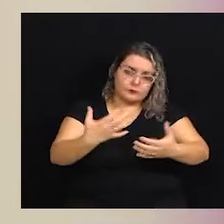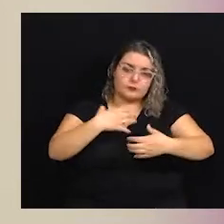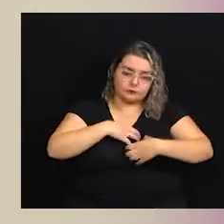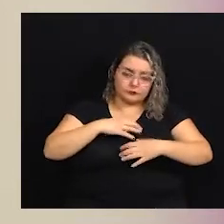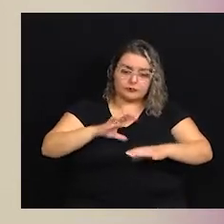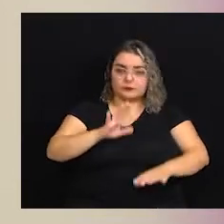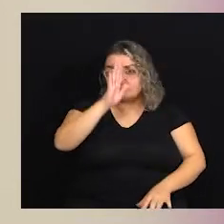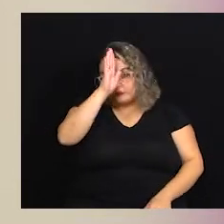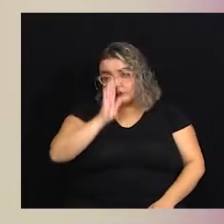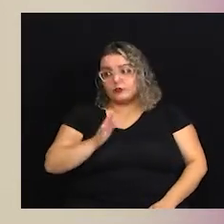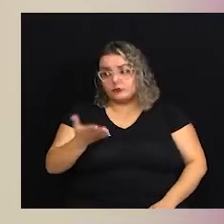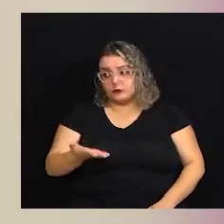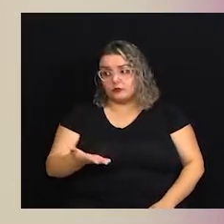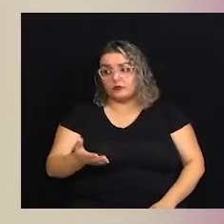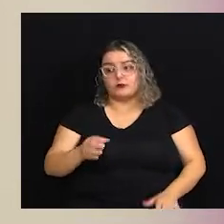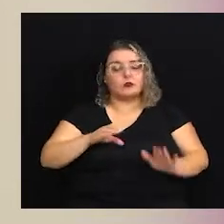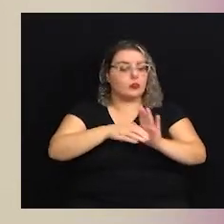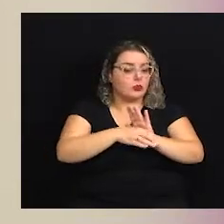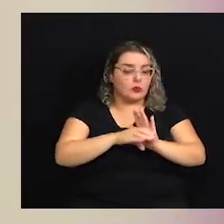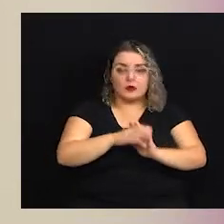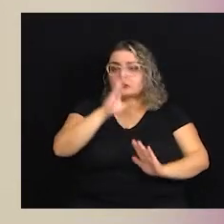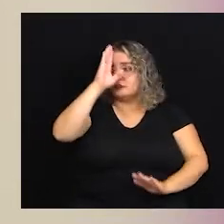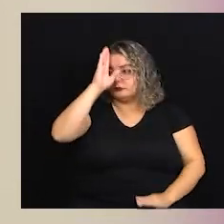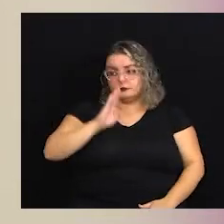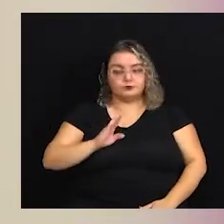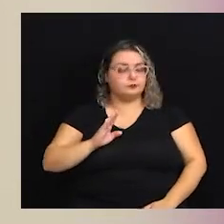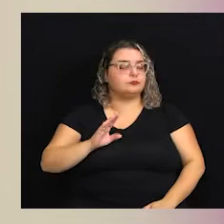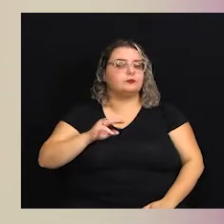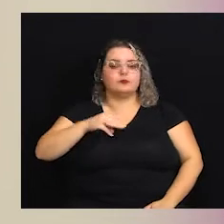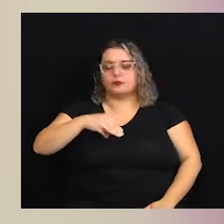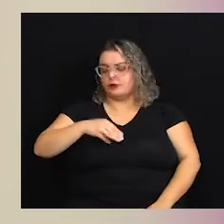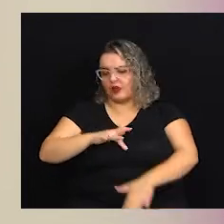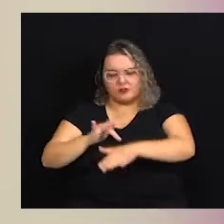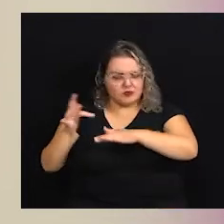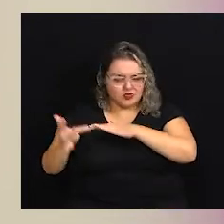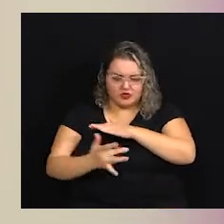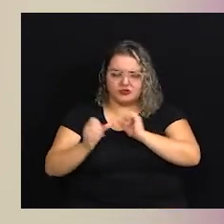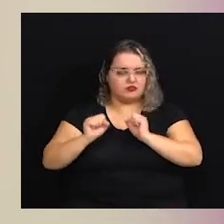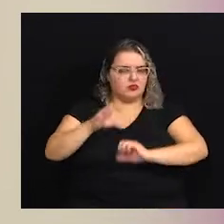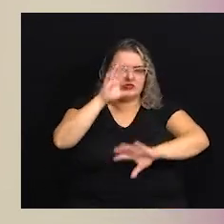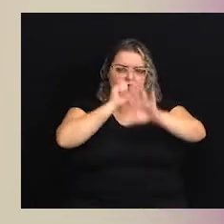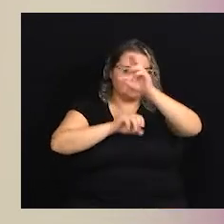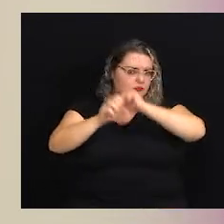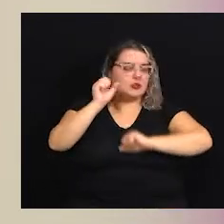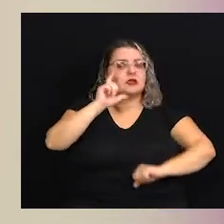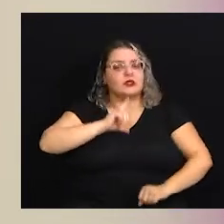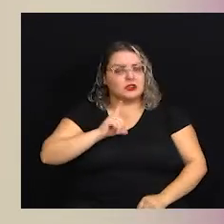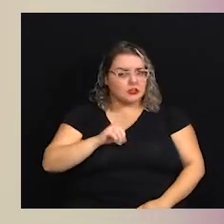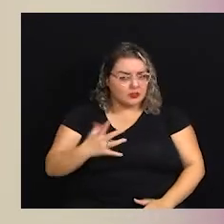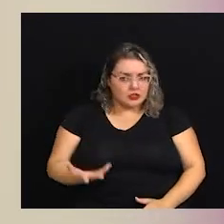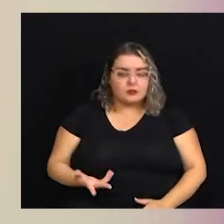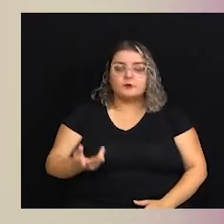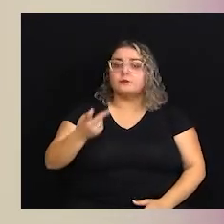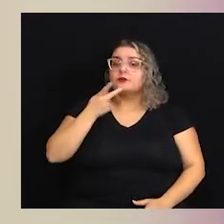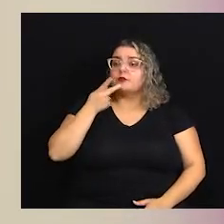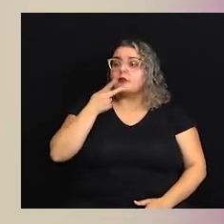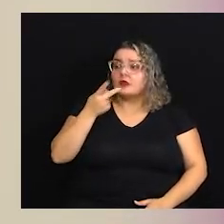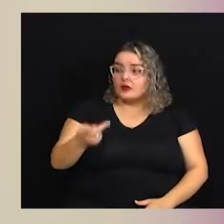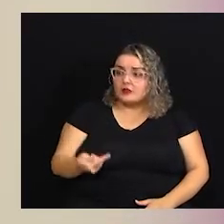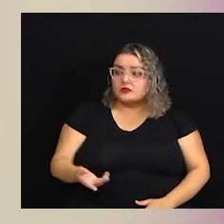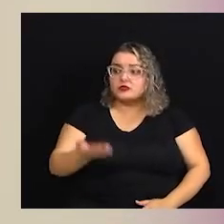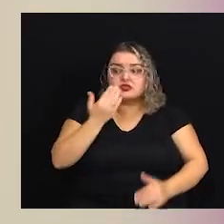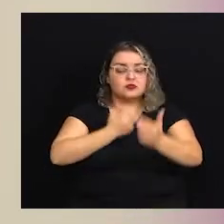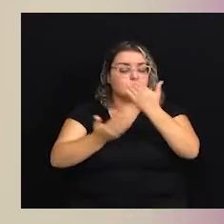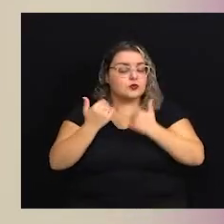aprendendo com você de uma forma gratuita. O conteúdo gratuito que está na mídia, ela vai lá, pode aprender muito que tem. Eu